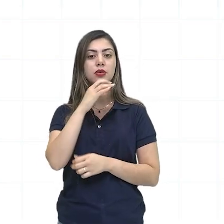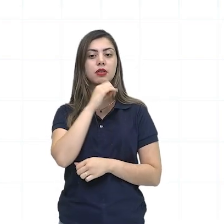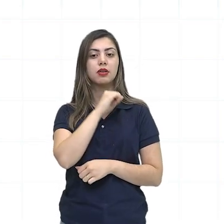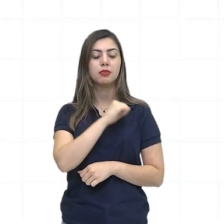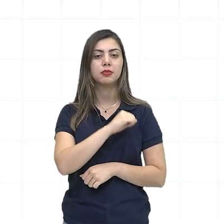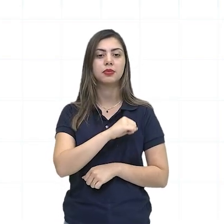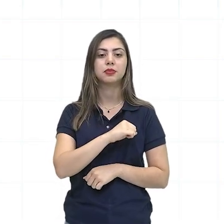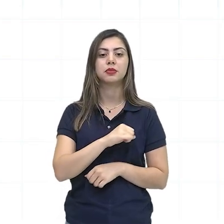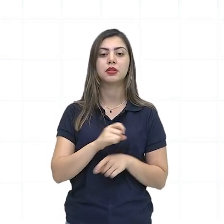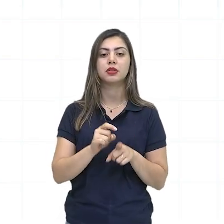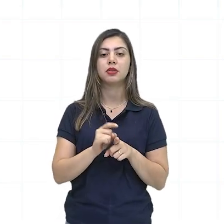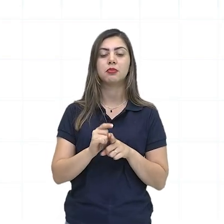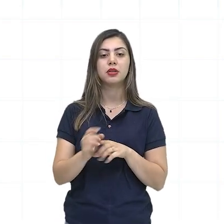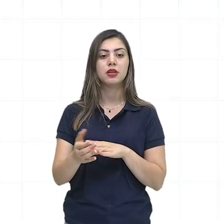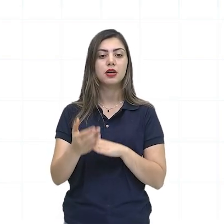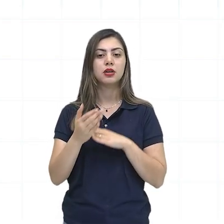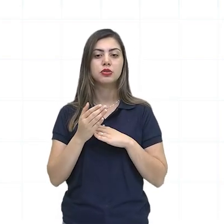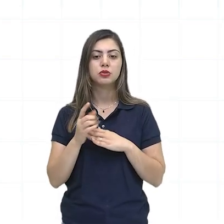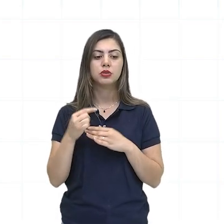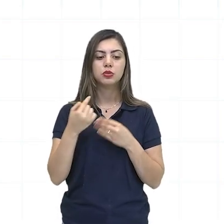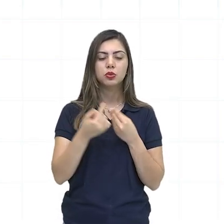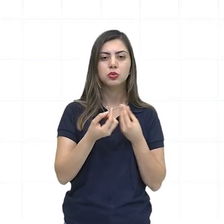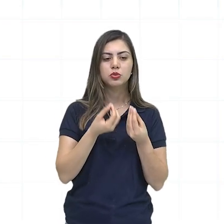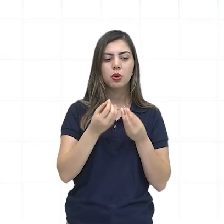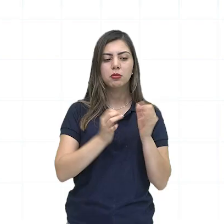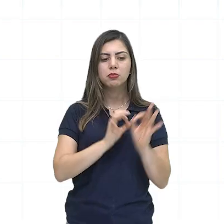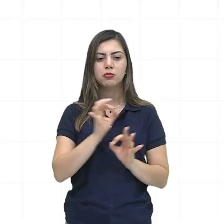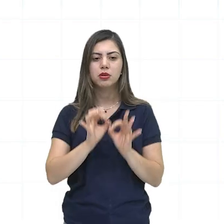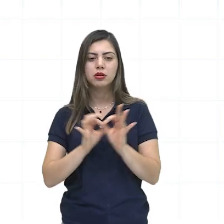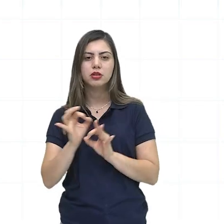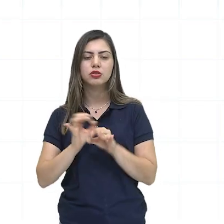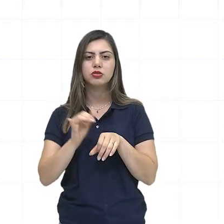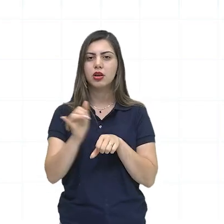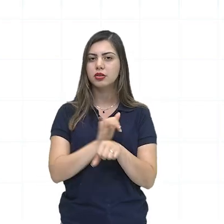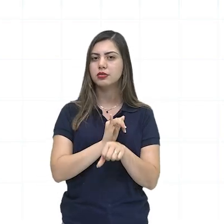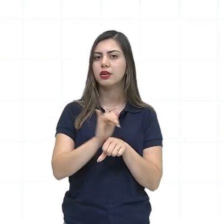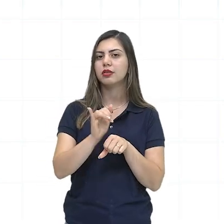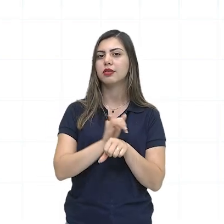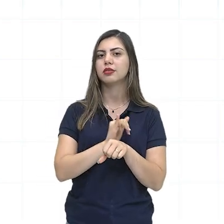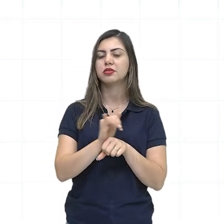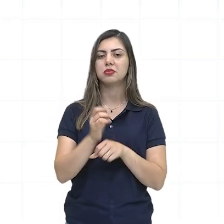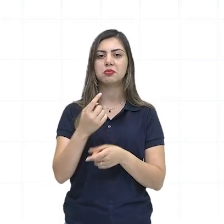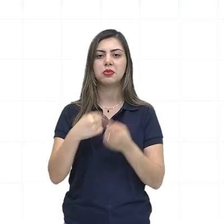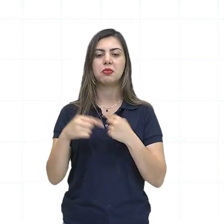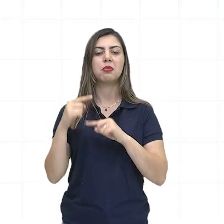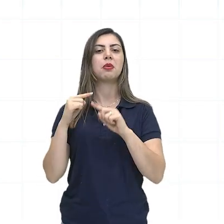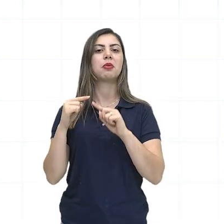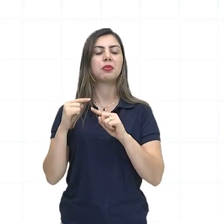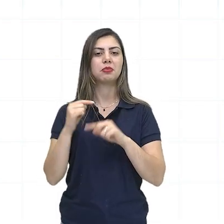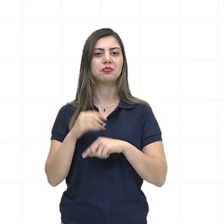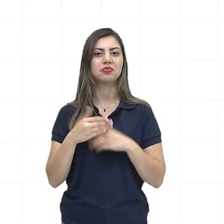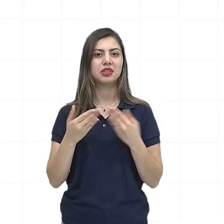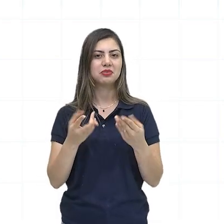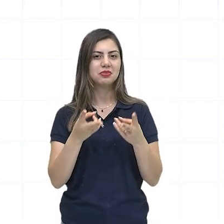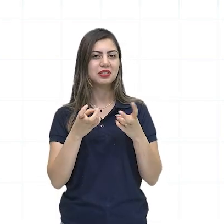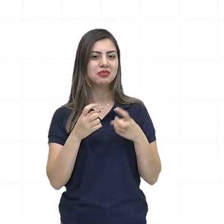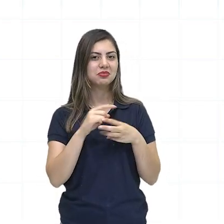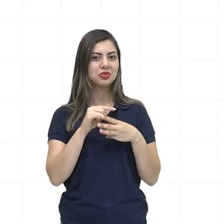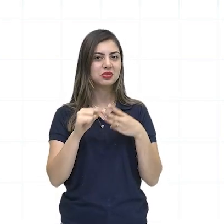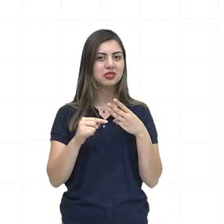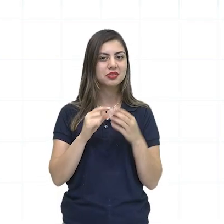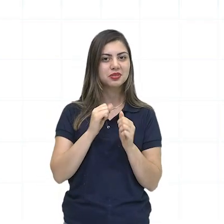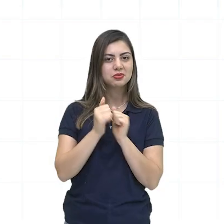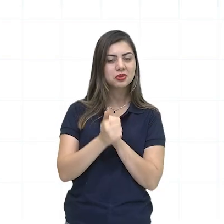decisões e desenvolve as habilidades de planejamento e estratégia. Vocês viram que para os 3 esportes